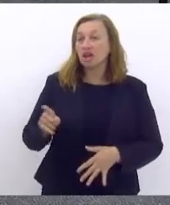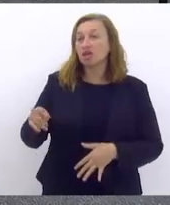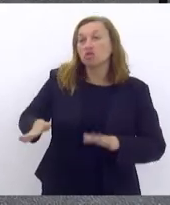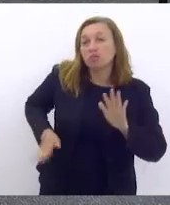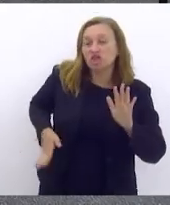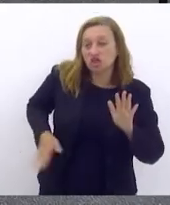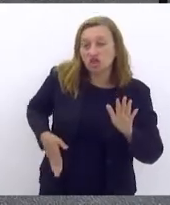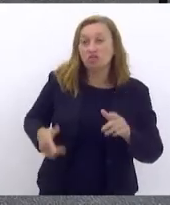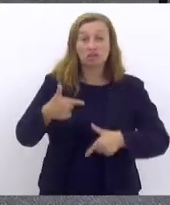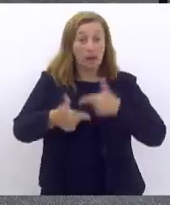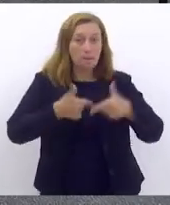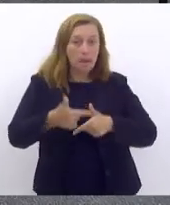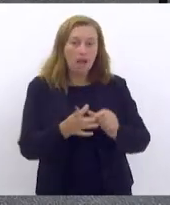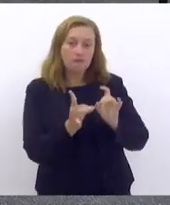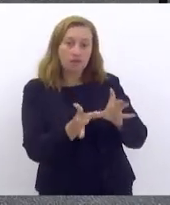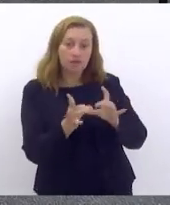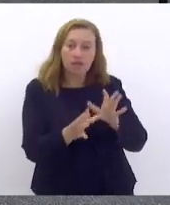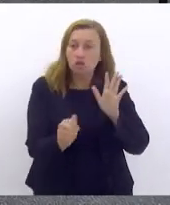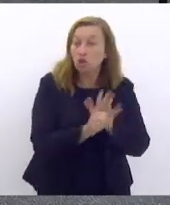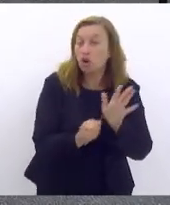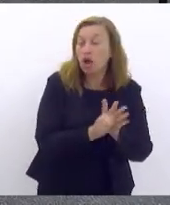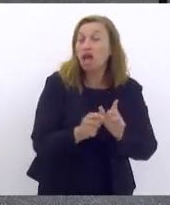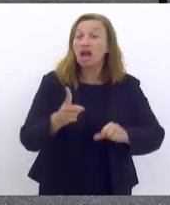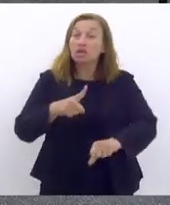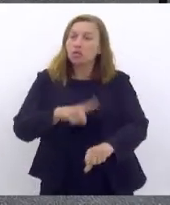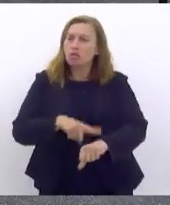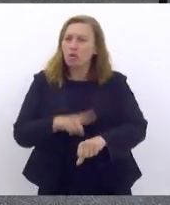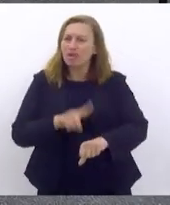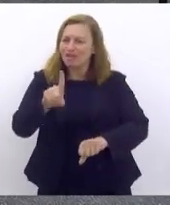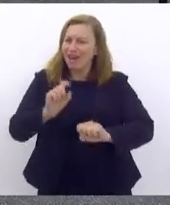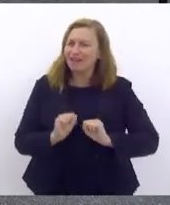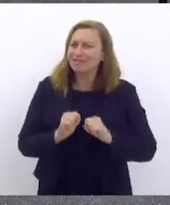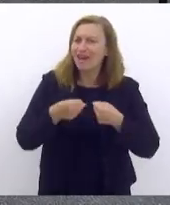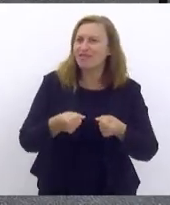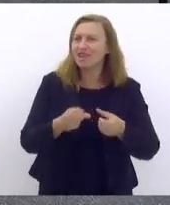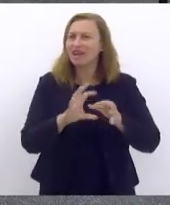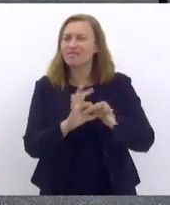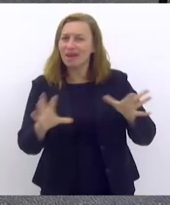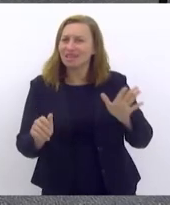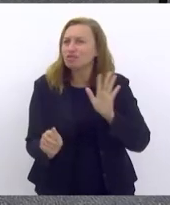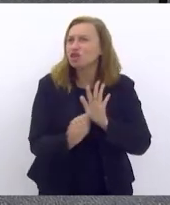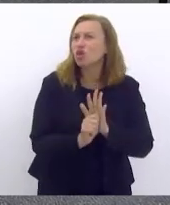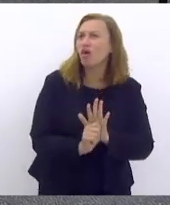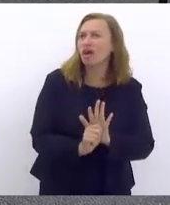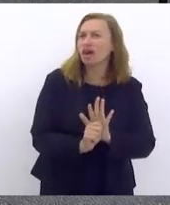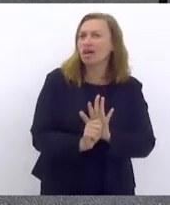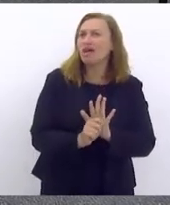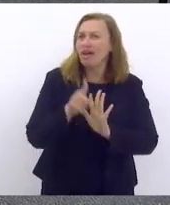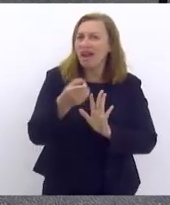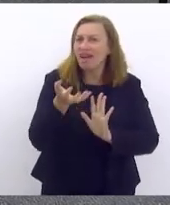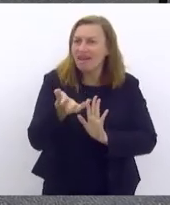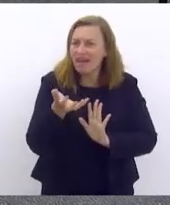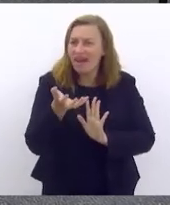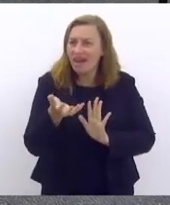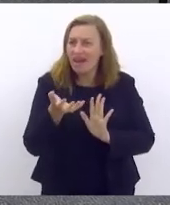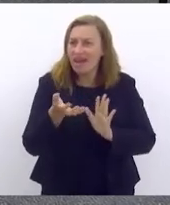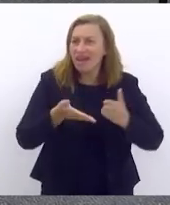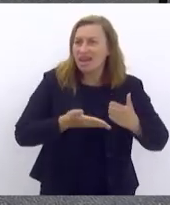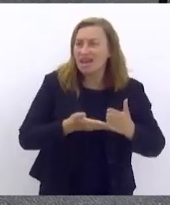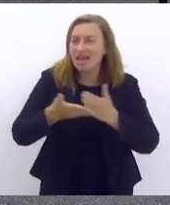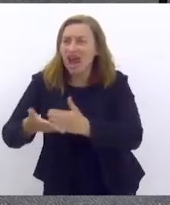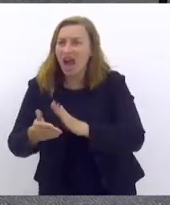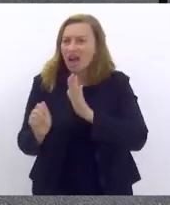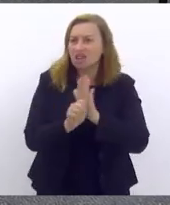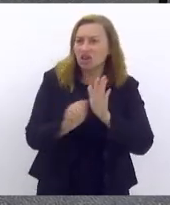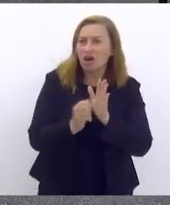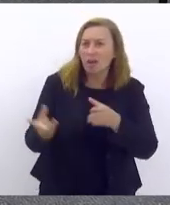vendendo drogas. E aí, a partir do momento que ela defende a liberação das drogas, ela está querendo levar as drogas para